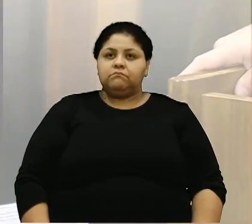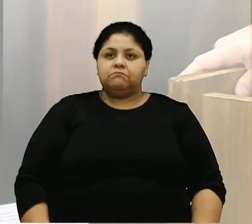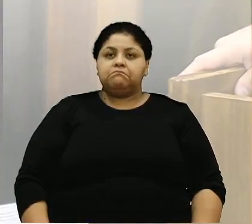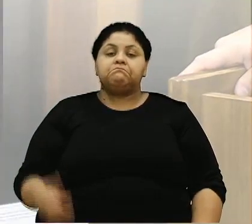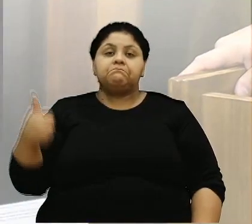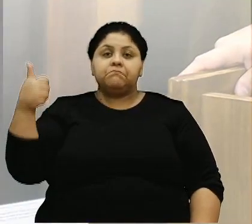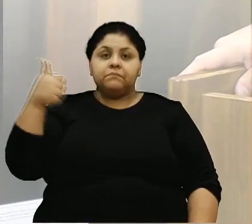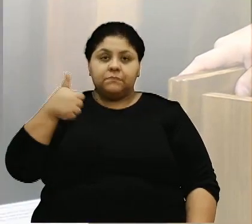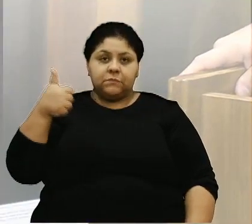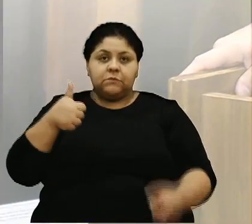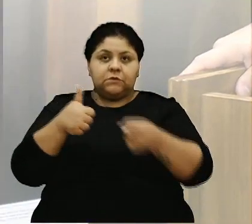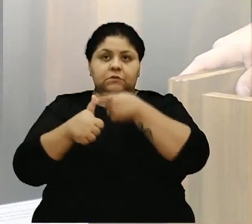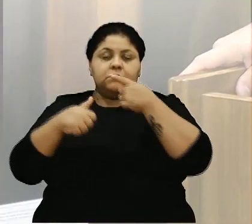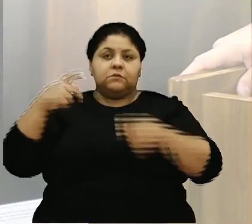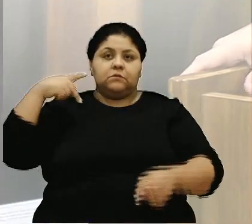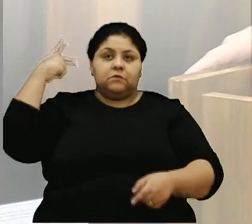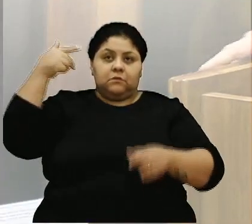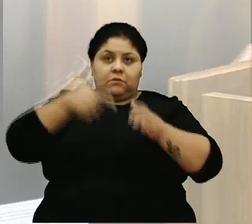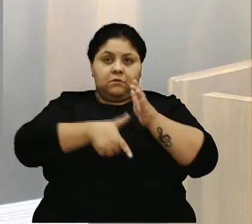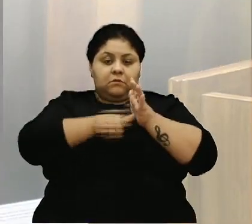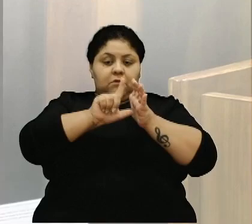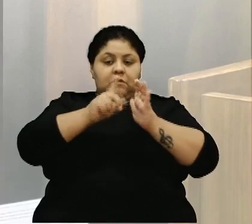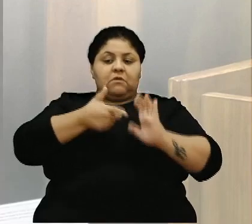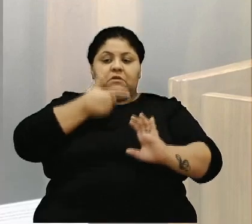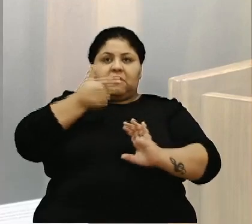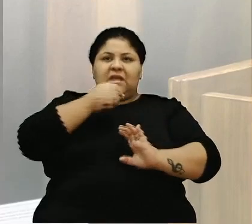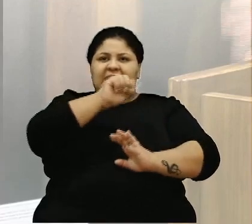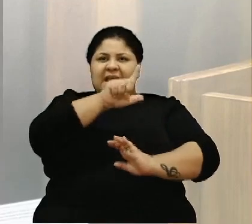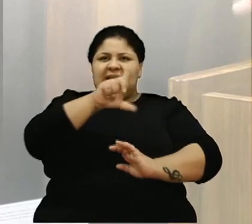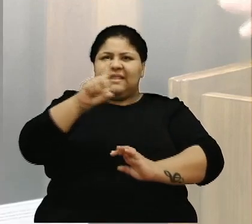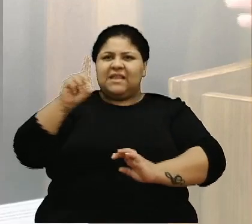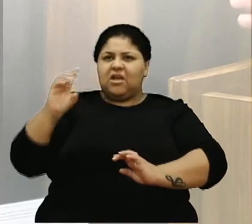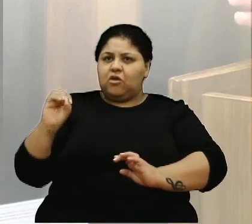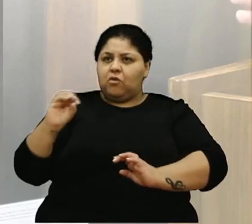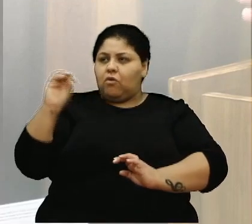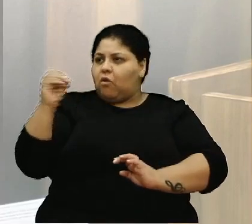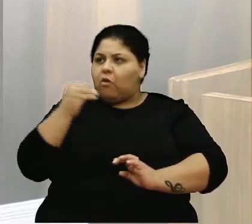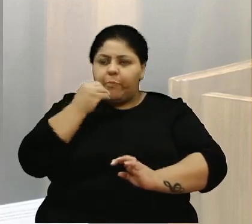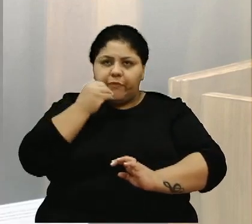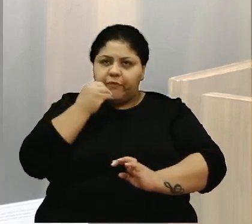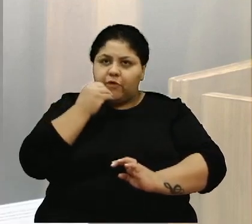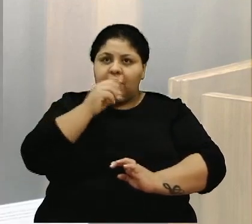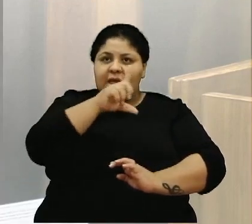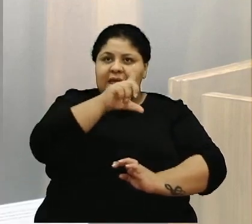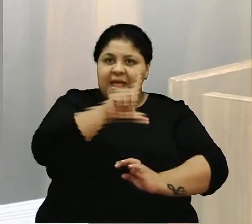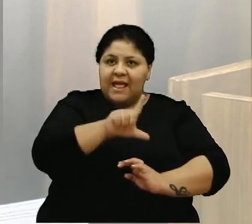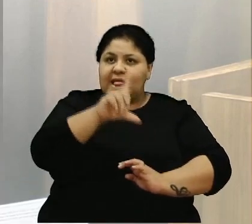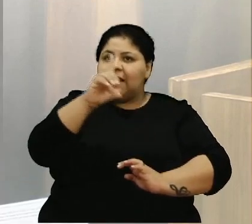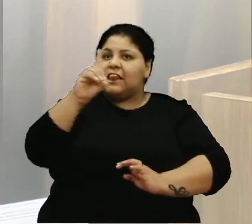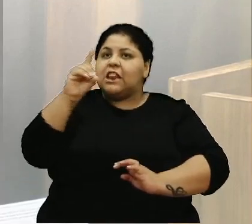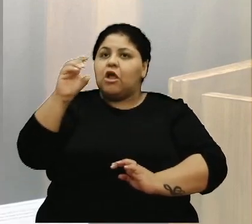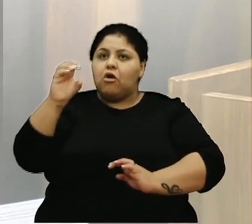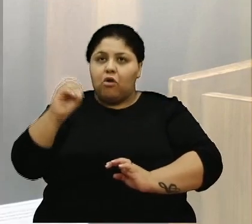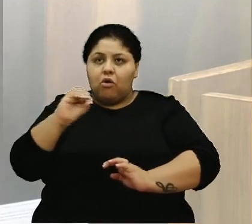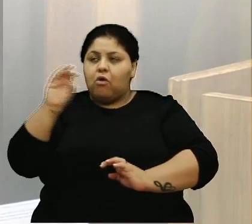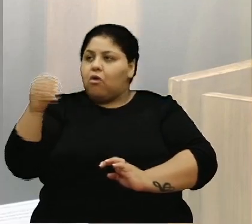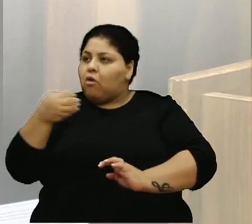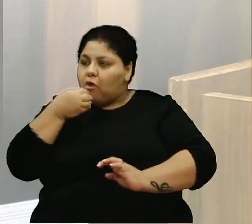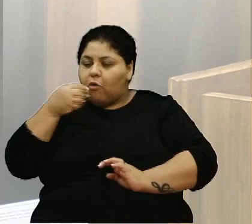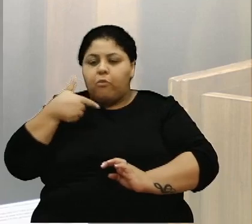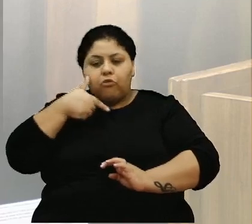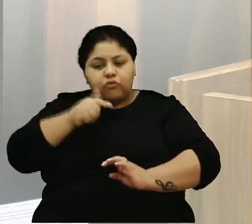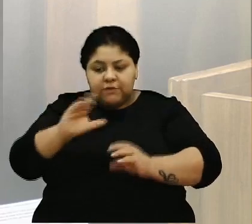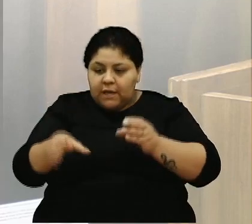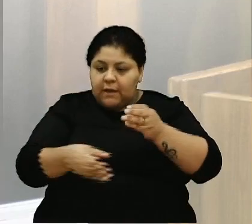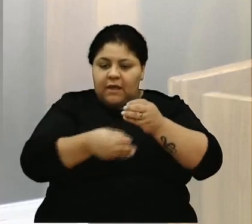Primeiro que o vereador que me antecedeu aqui falou em LDO, e é lógico, a LDO cabe ser emendada.